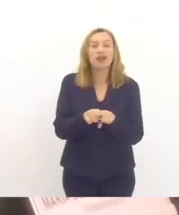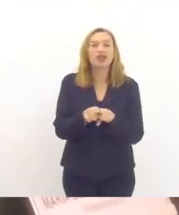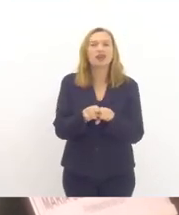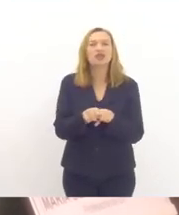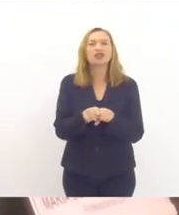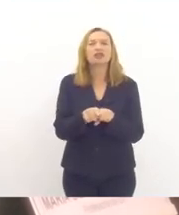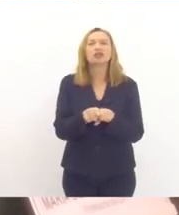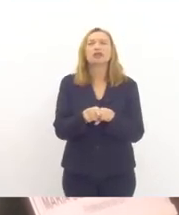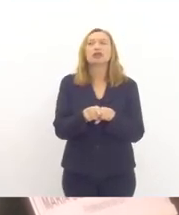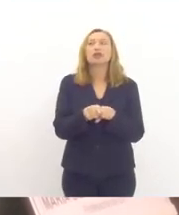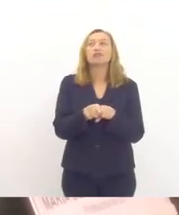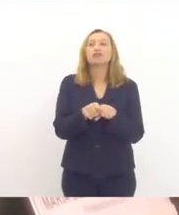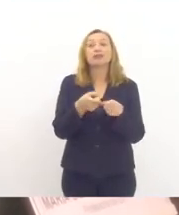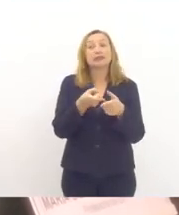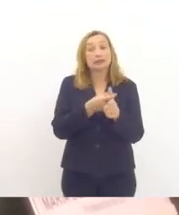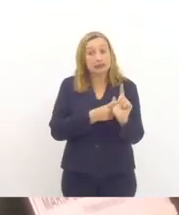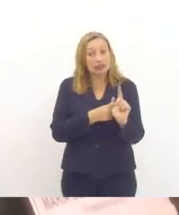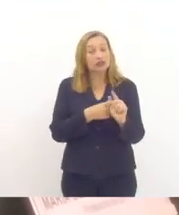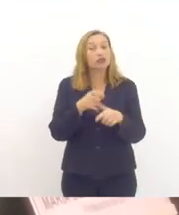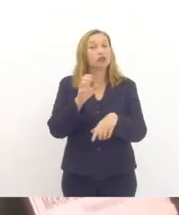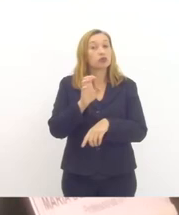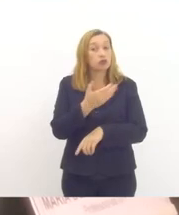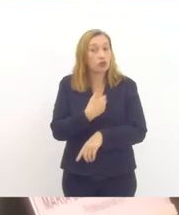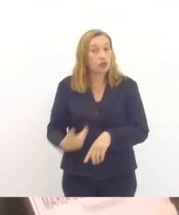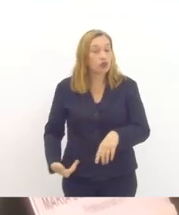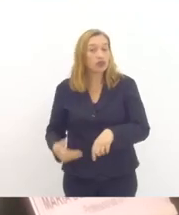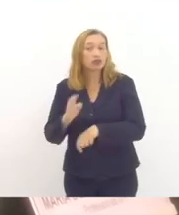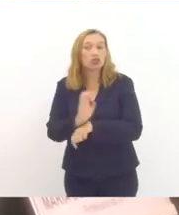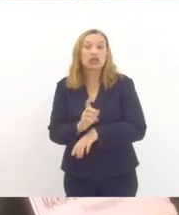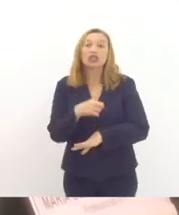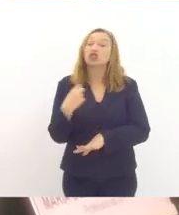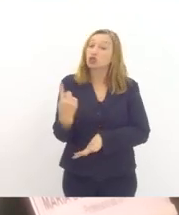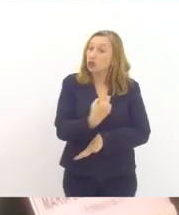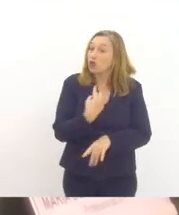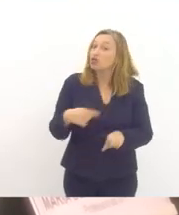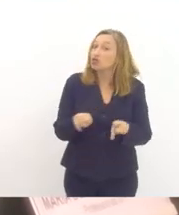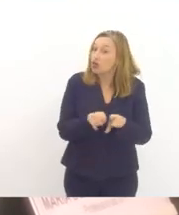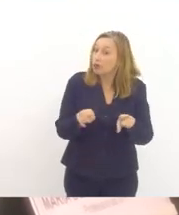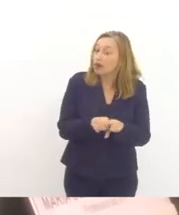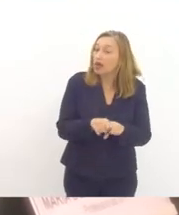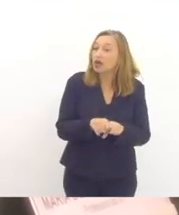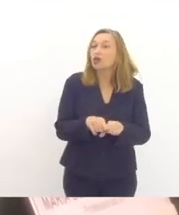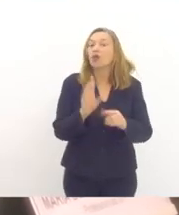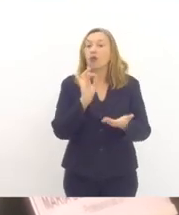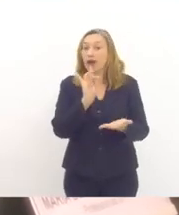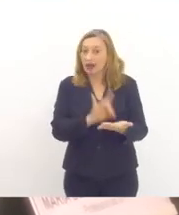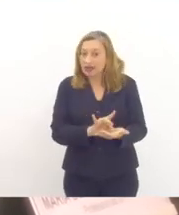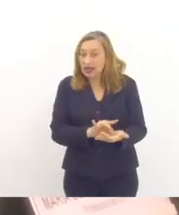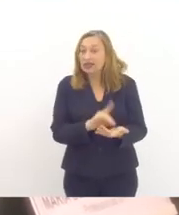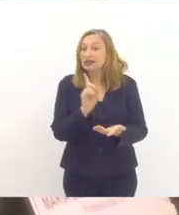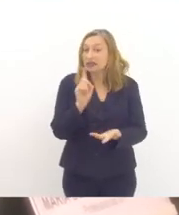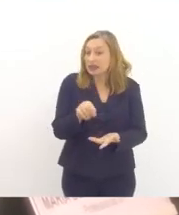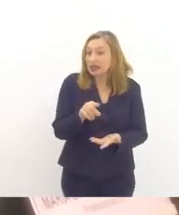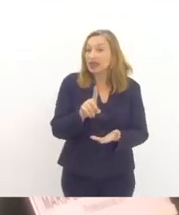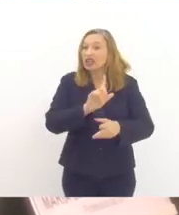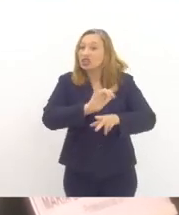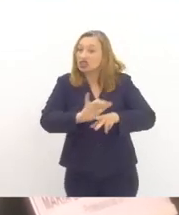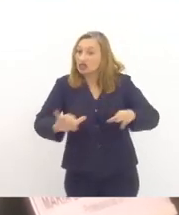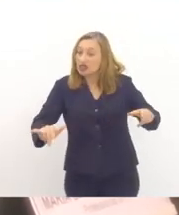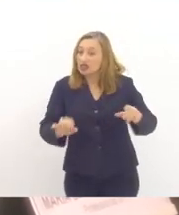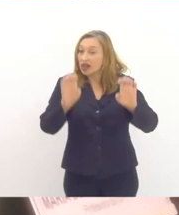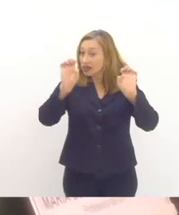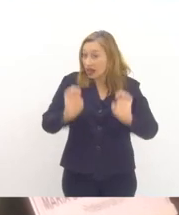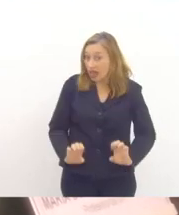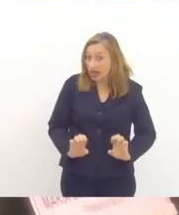grande dívida do governo do Estado e de todos nós com essa realidade, né? A diversidade